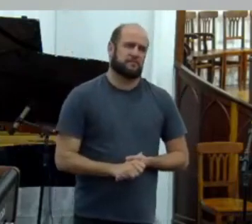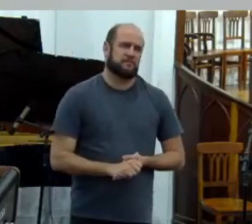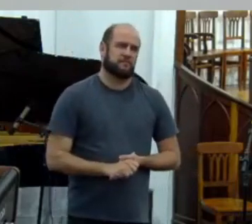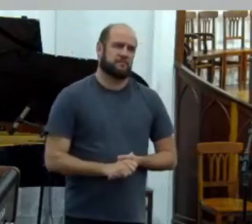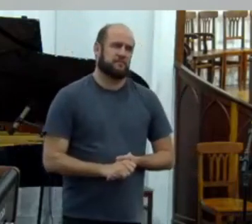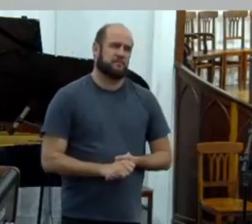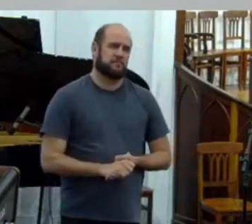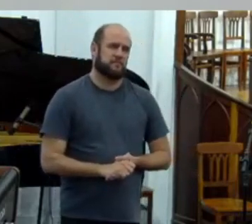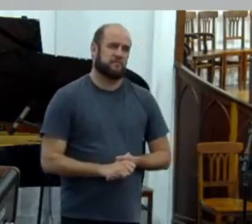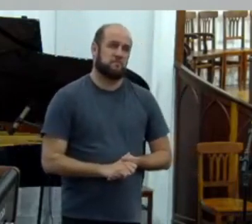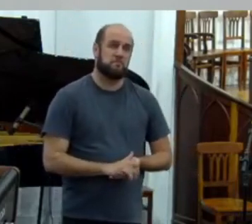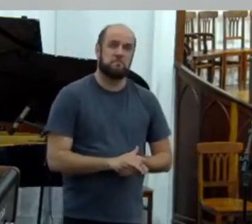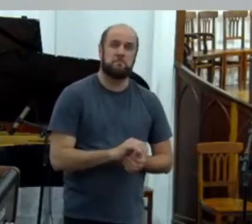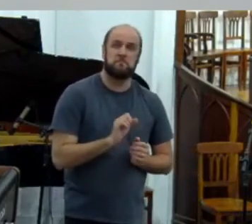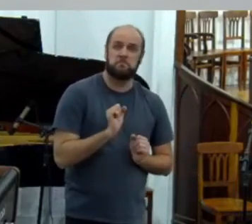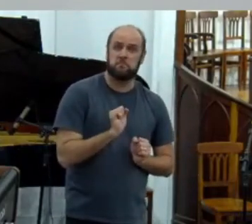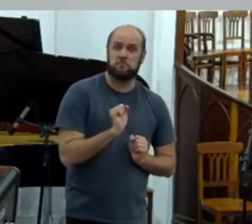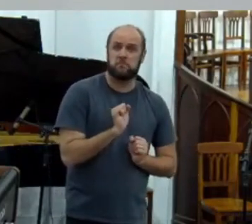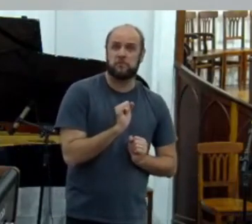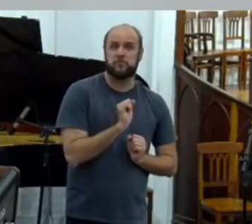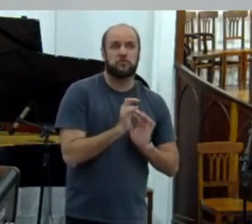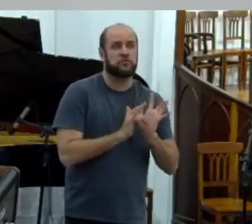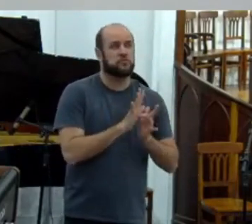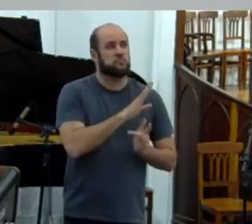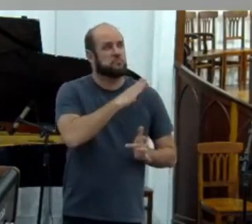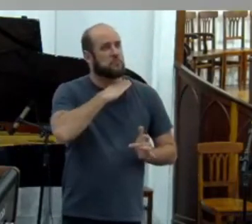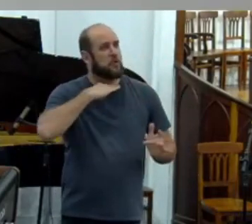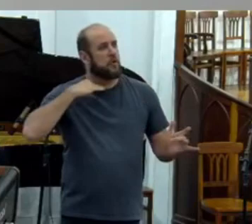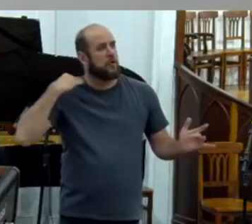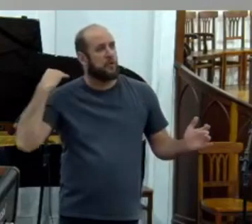para que ele morresse em nosso lugar,